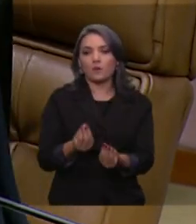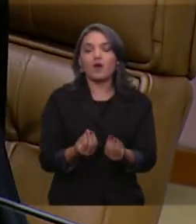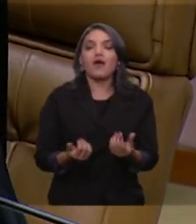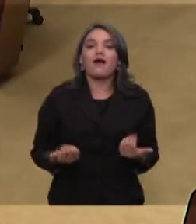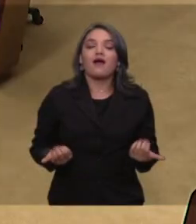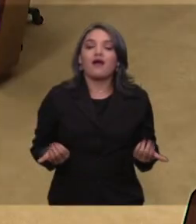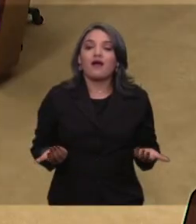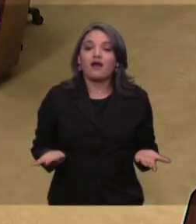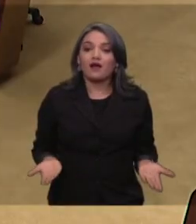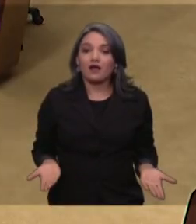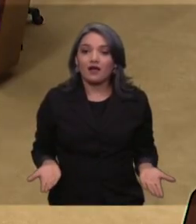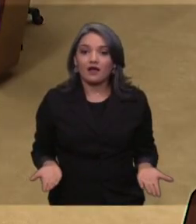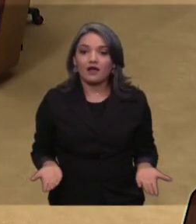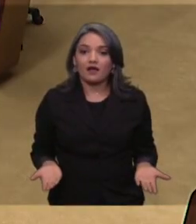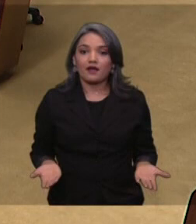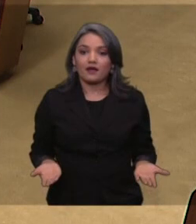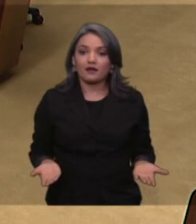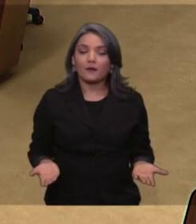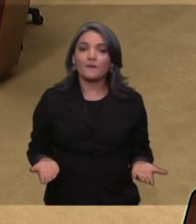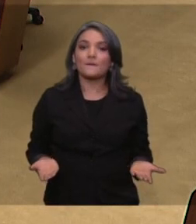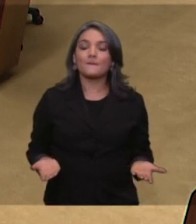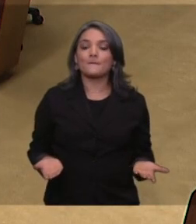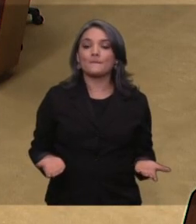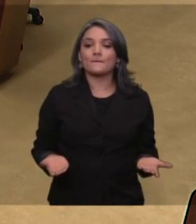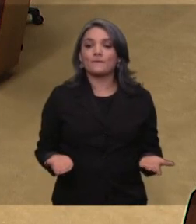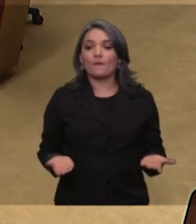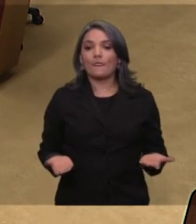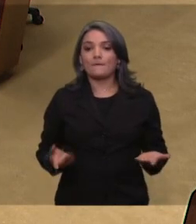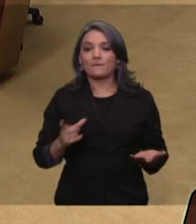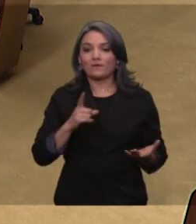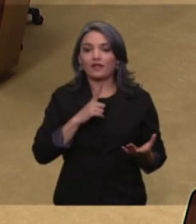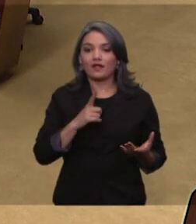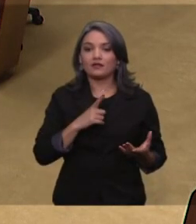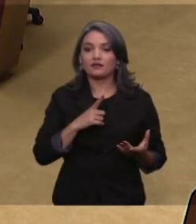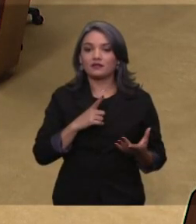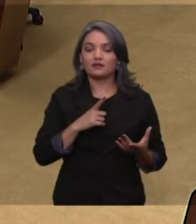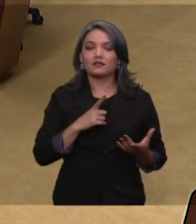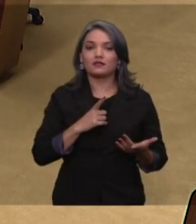momento, naquele momento, com a emenda constitucional